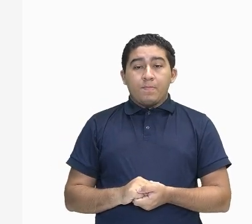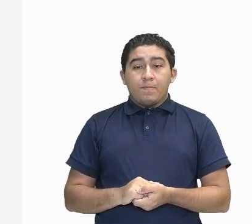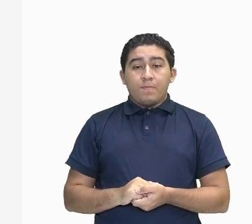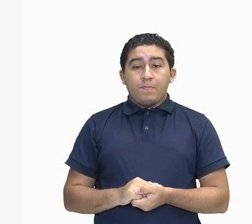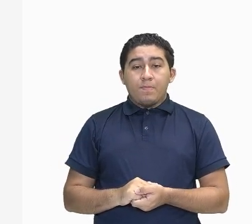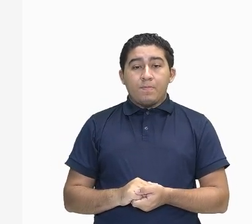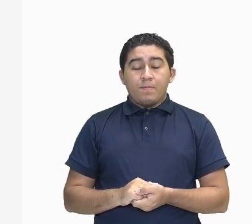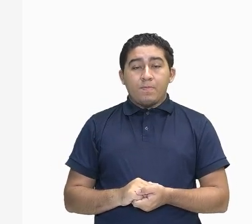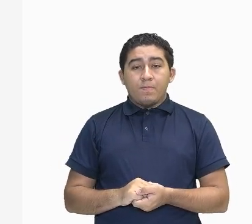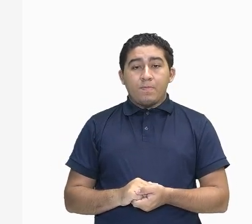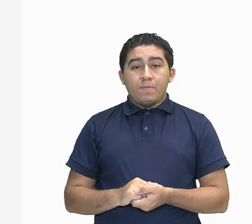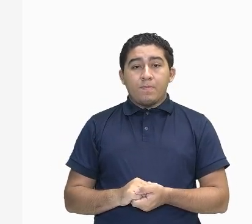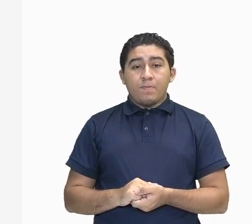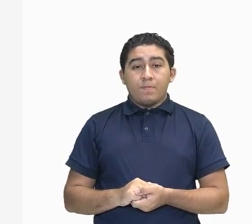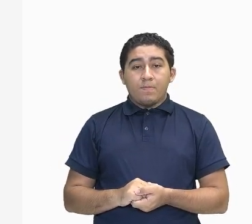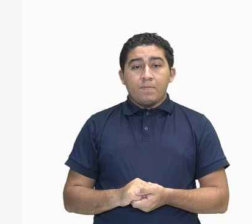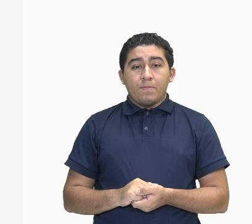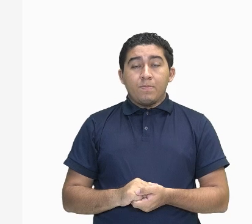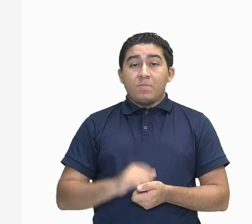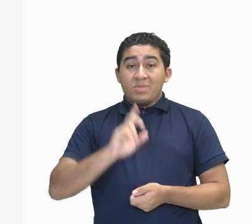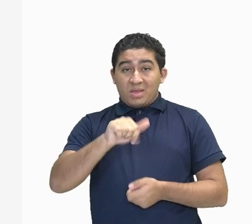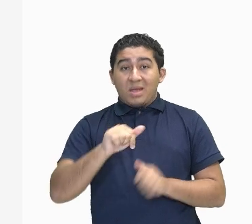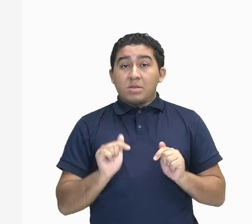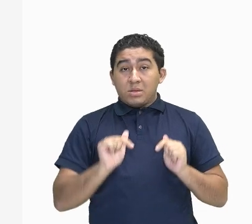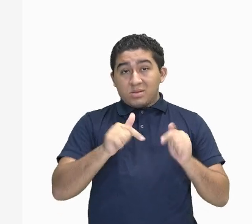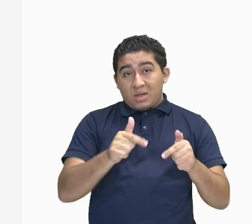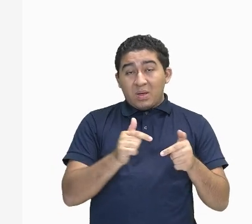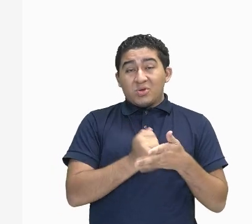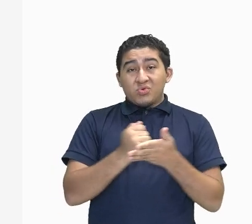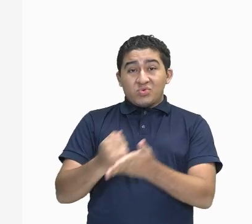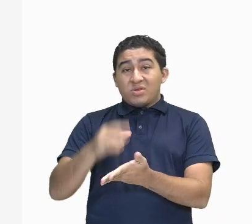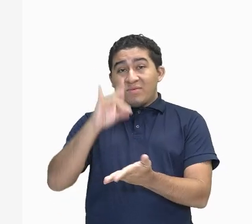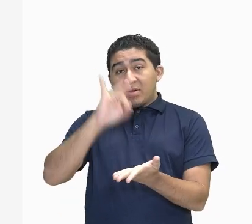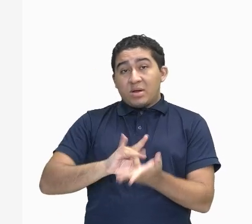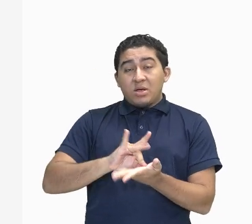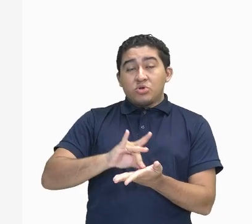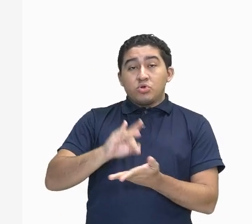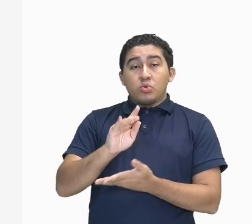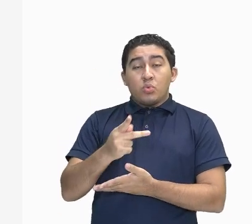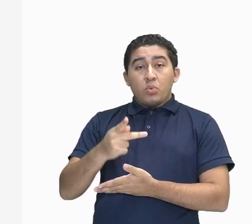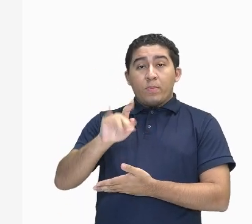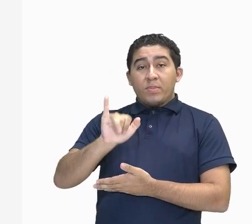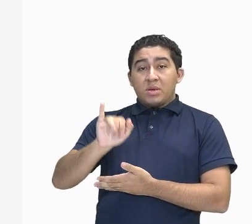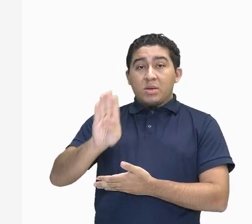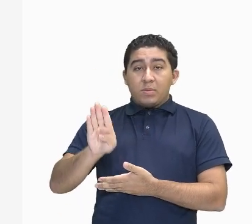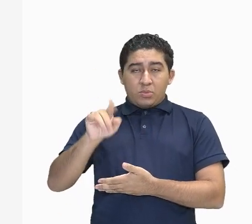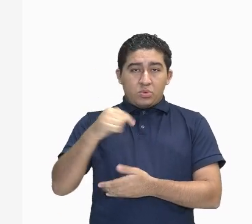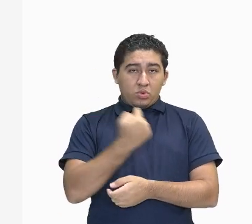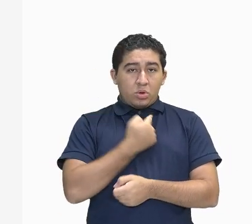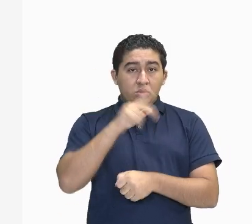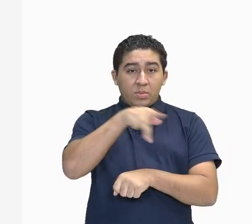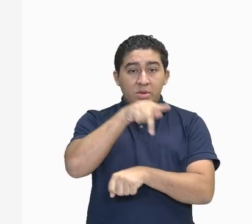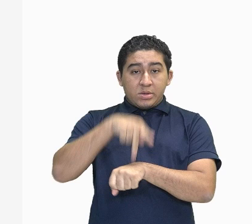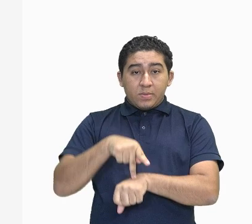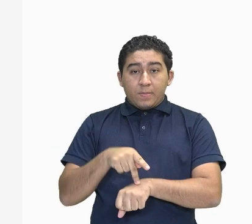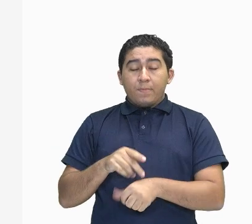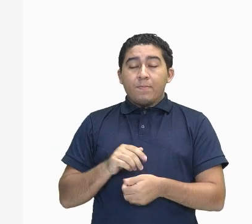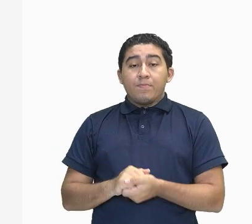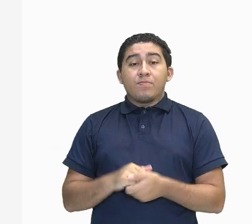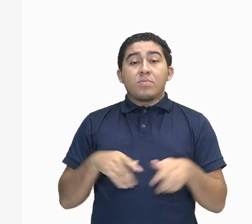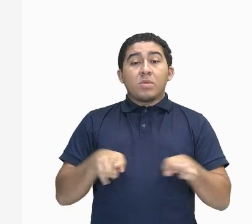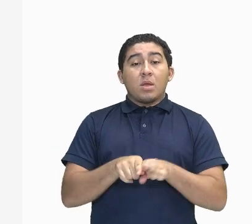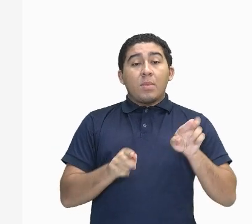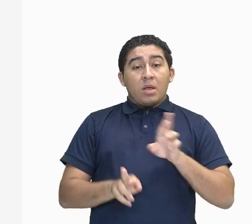atividade do setor primário ajuda muito no produto interno bruto do nosso país. Ainda em relação ao